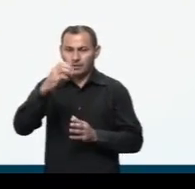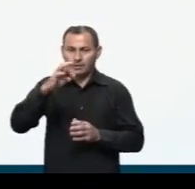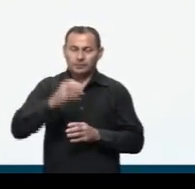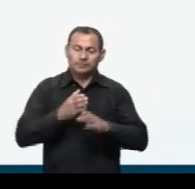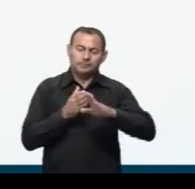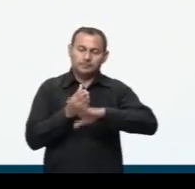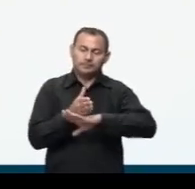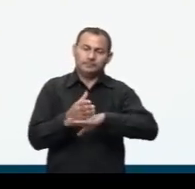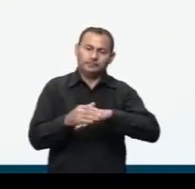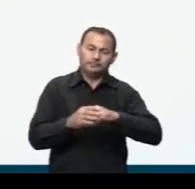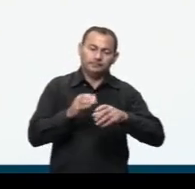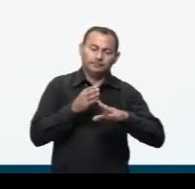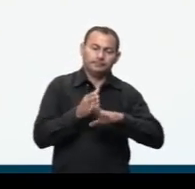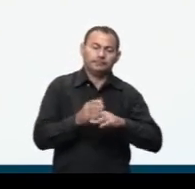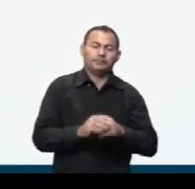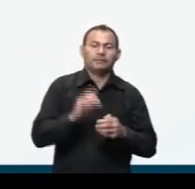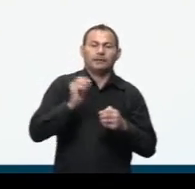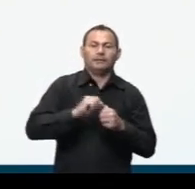de cruzamento,